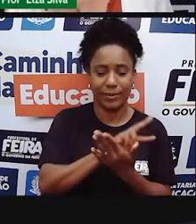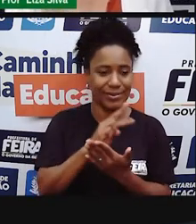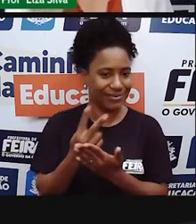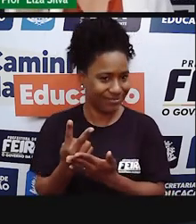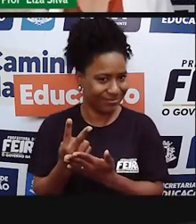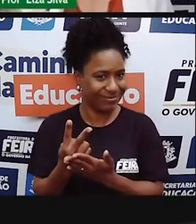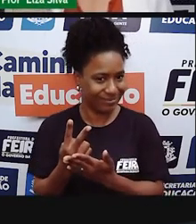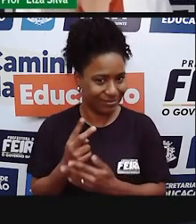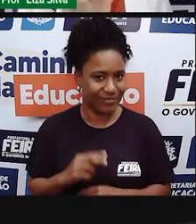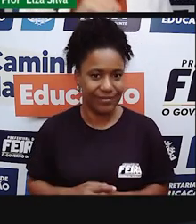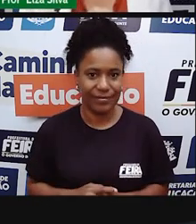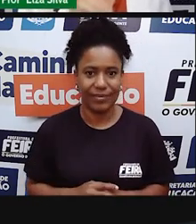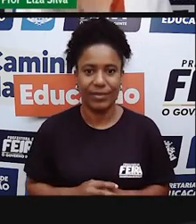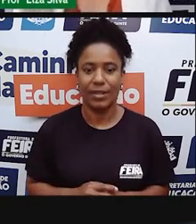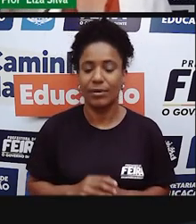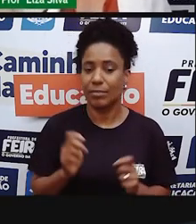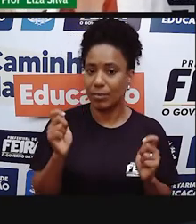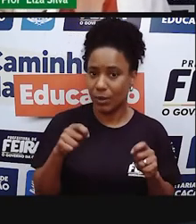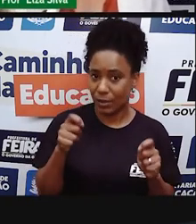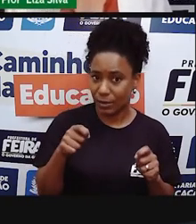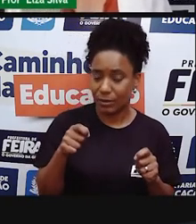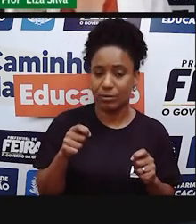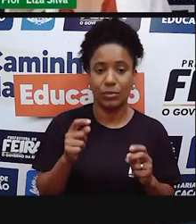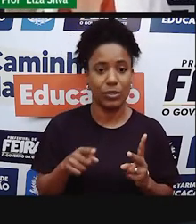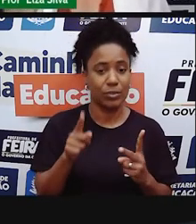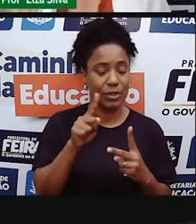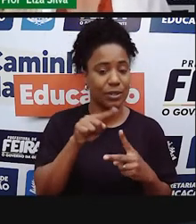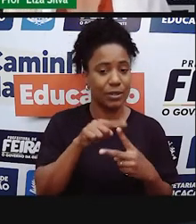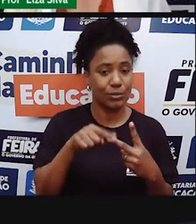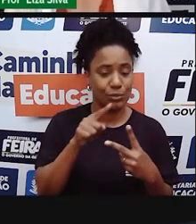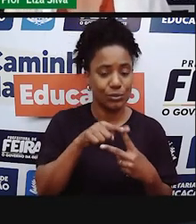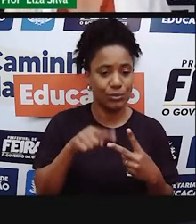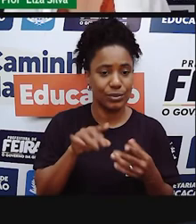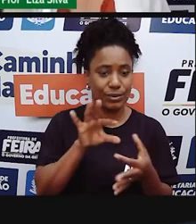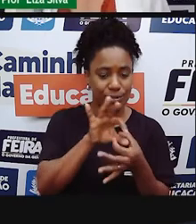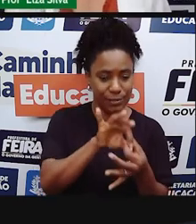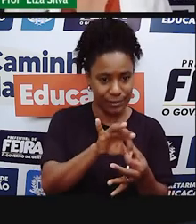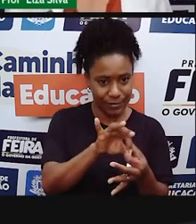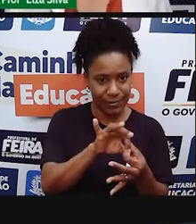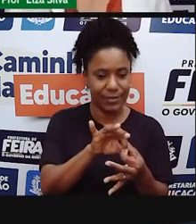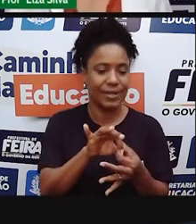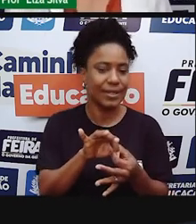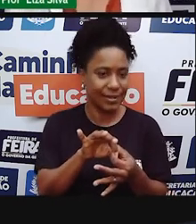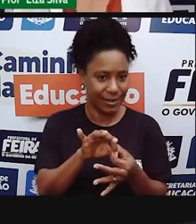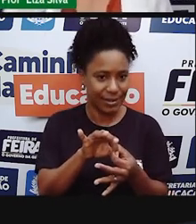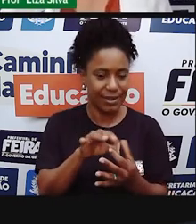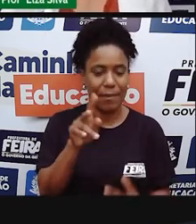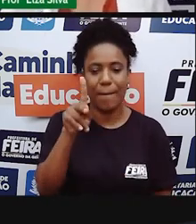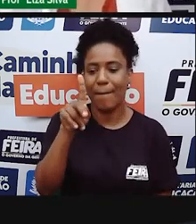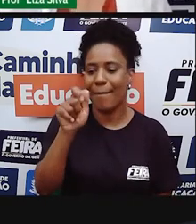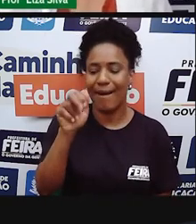Então, unindo father and mother, nós temos os parents, que são os pais.